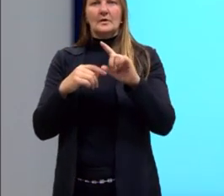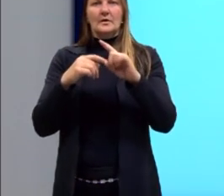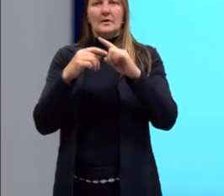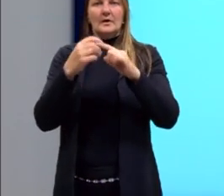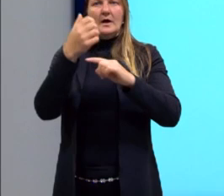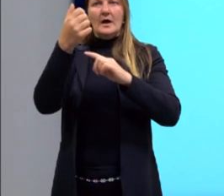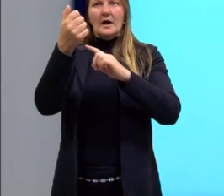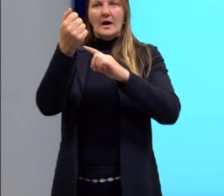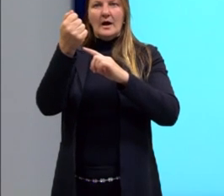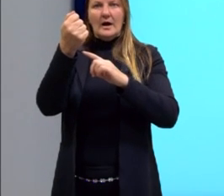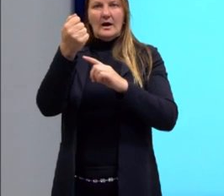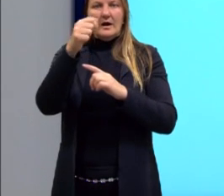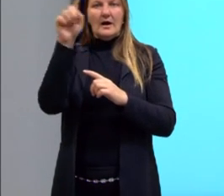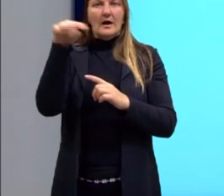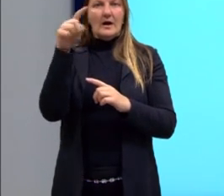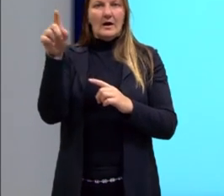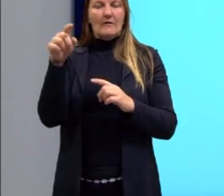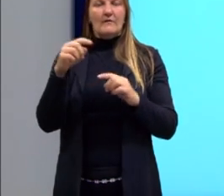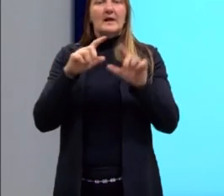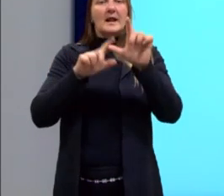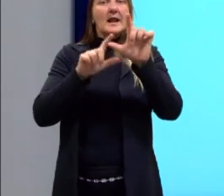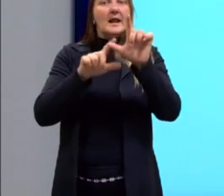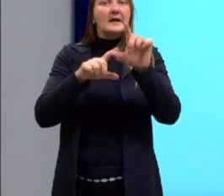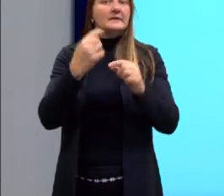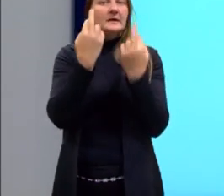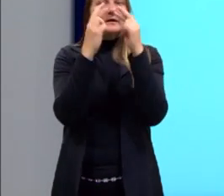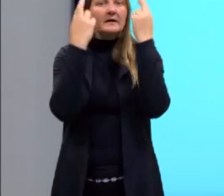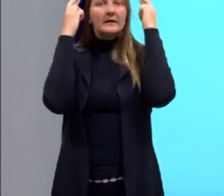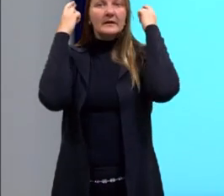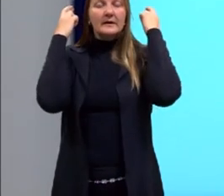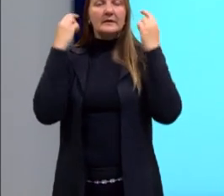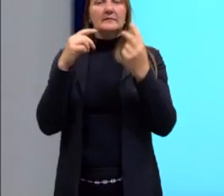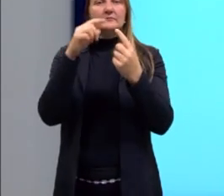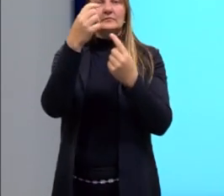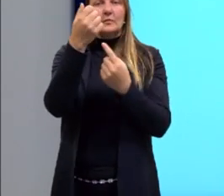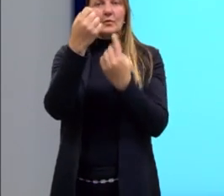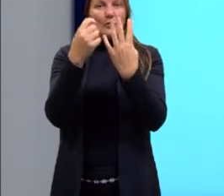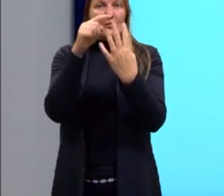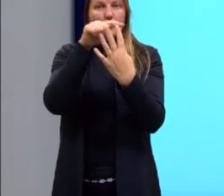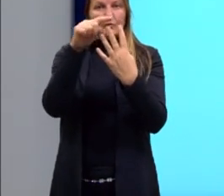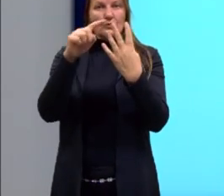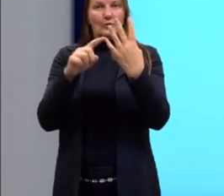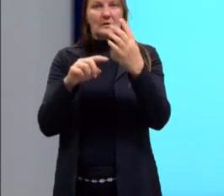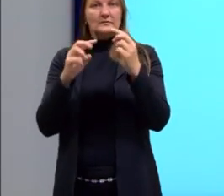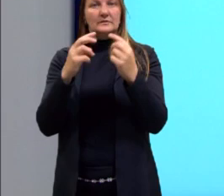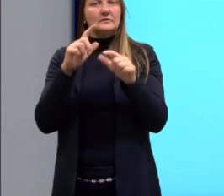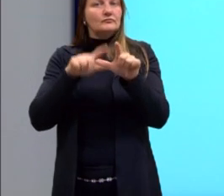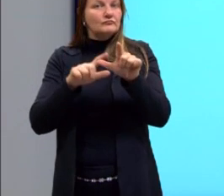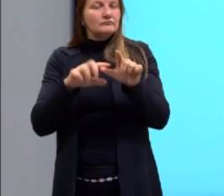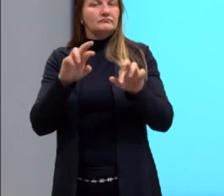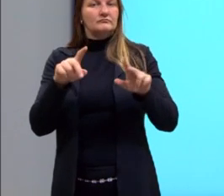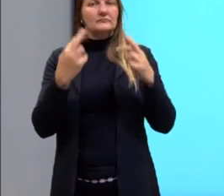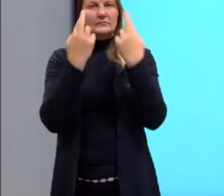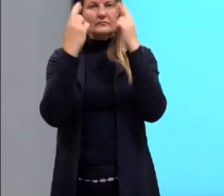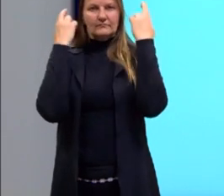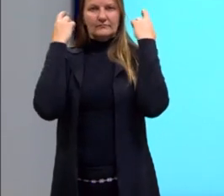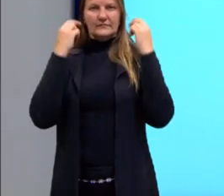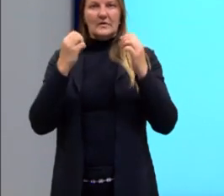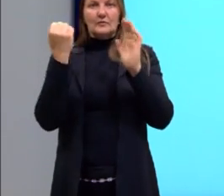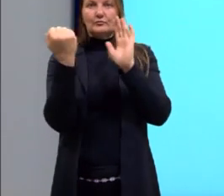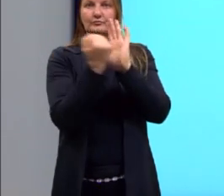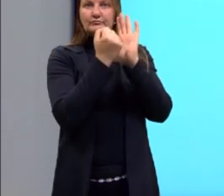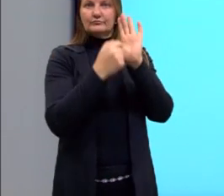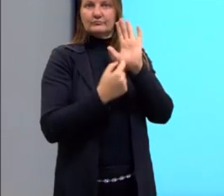ângulo alfa beta Zeta e lambida né utilizamos ali letras gregas para